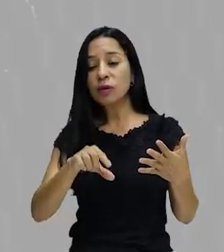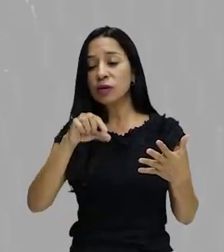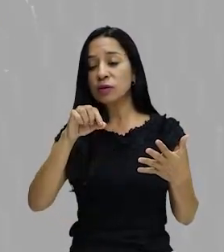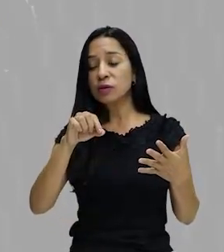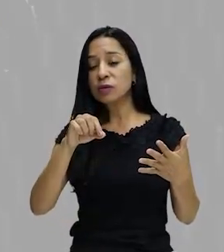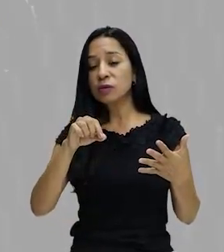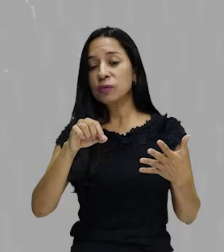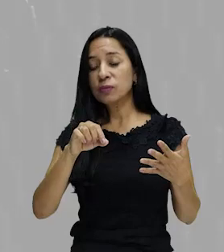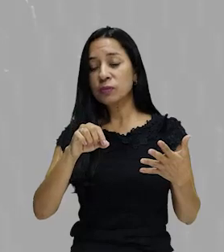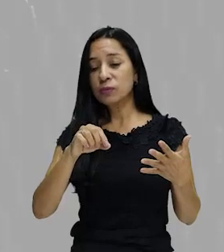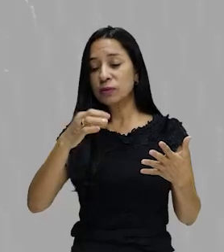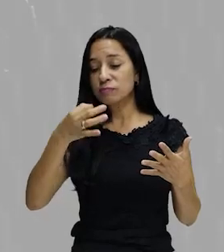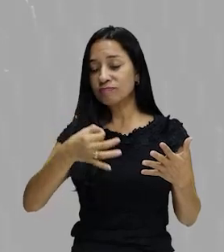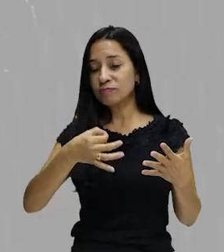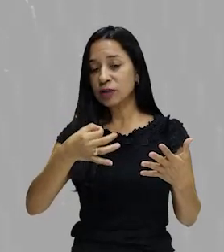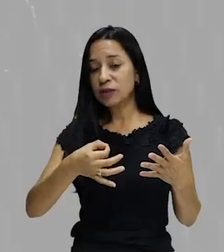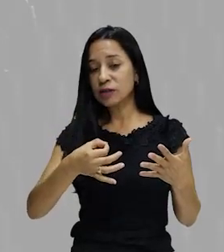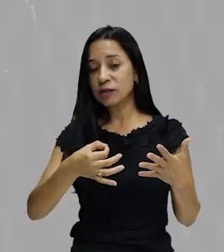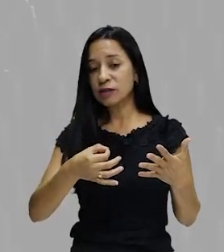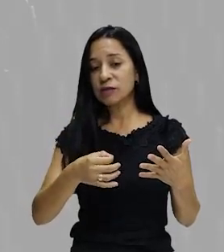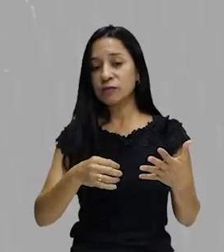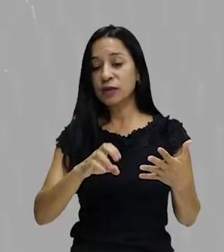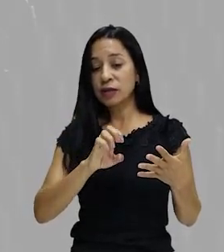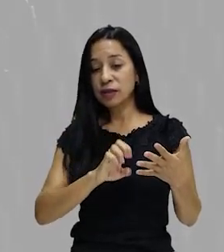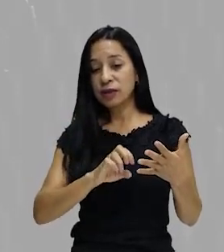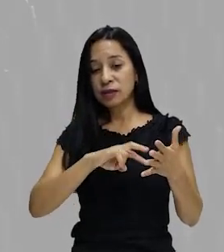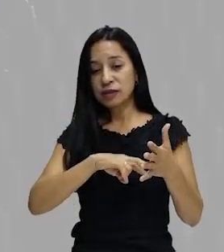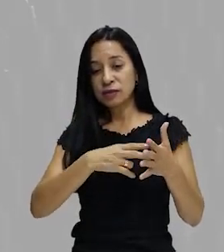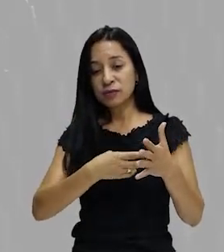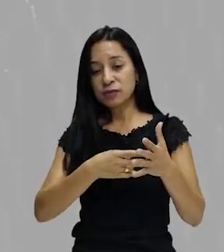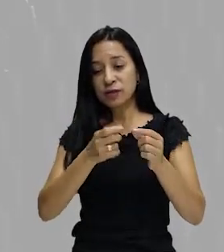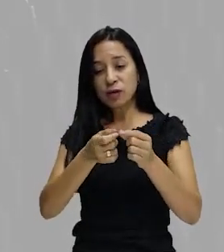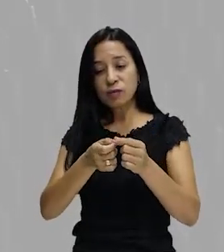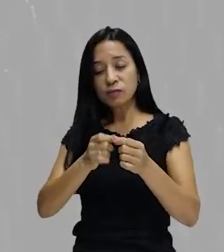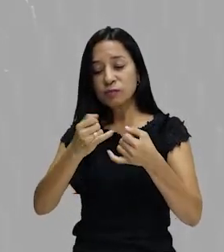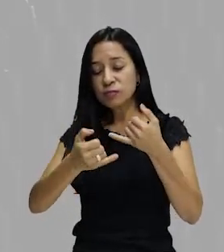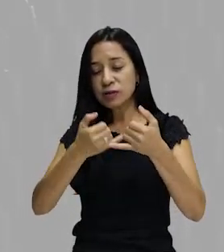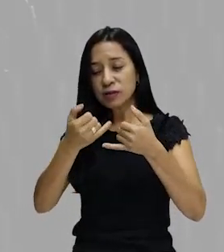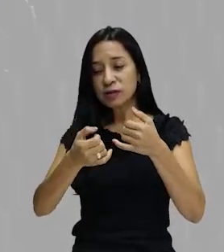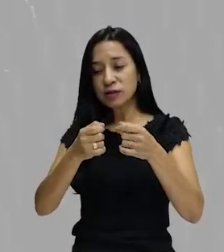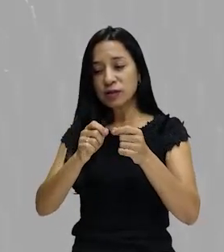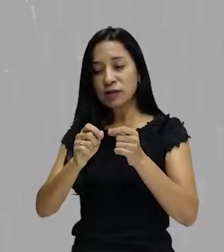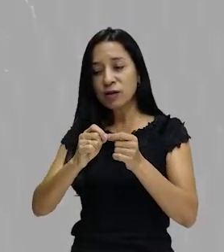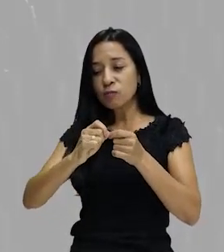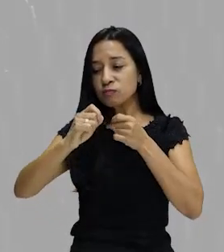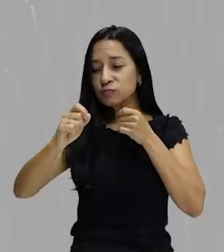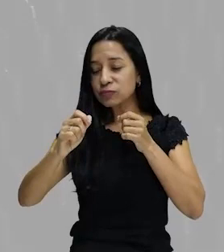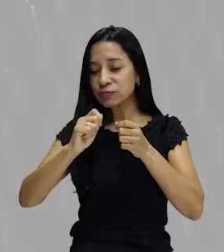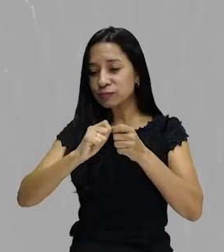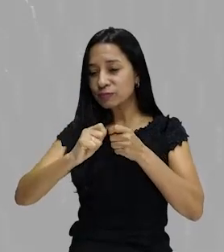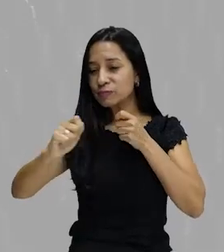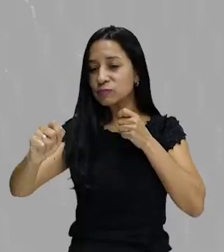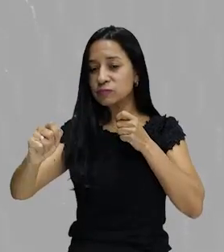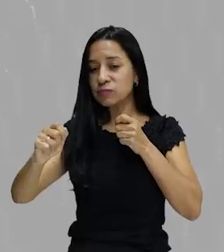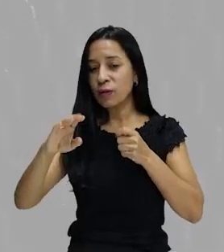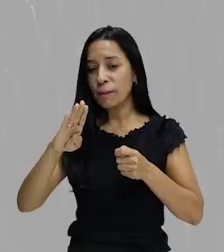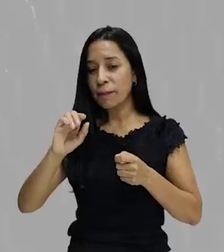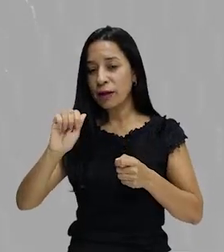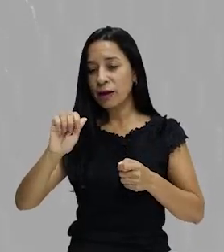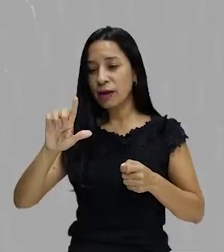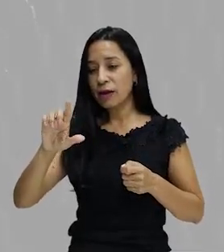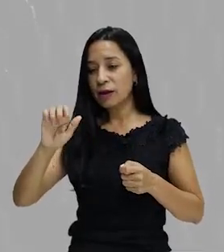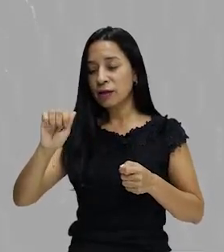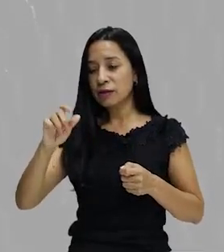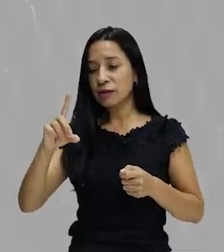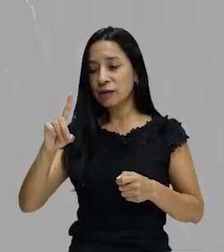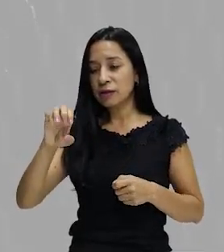chamamos de baladeira também, né? Certo? Então, qual desses processos vai aí imitar, né,